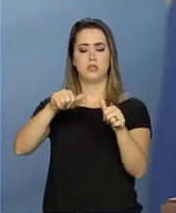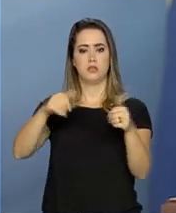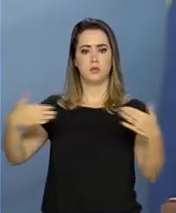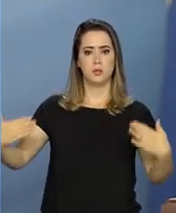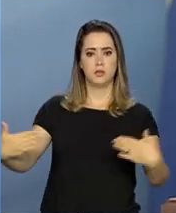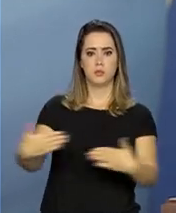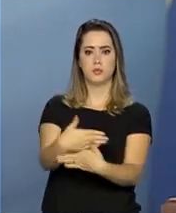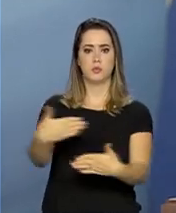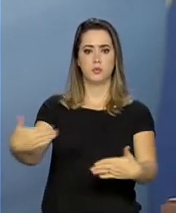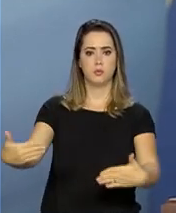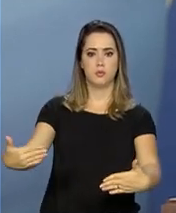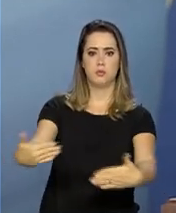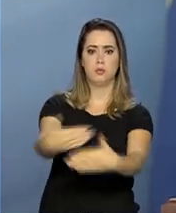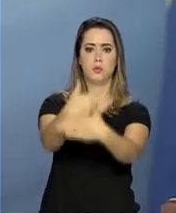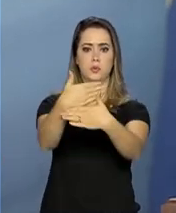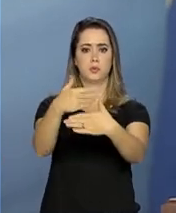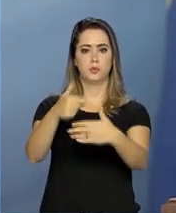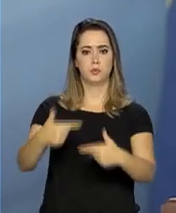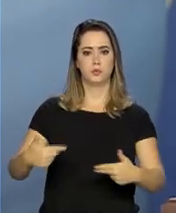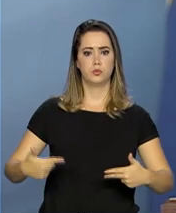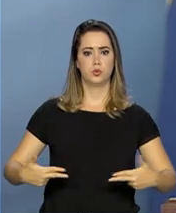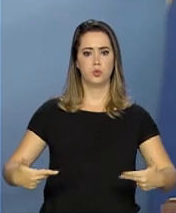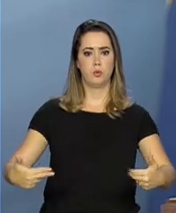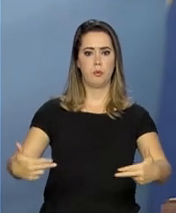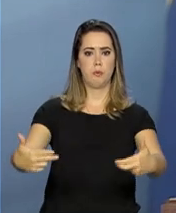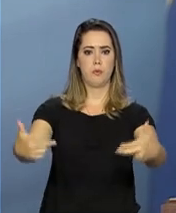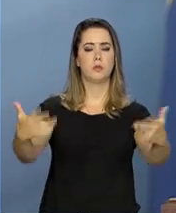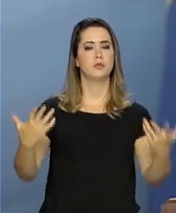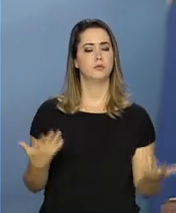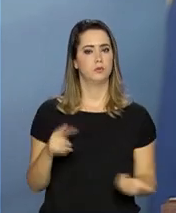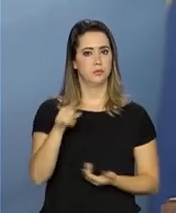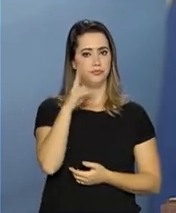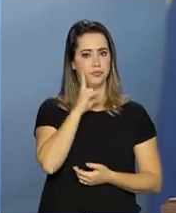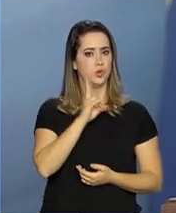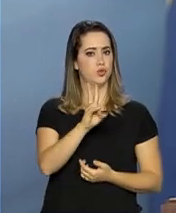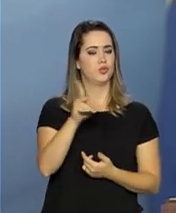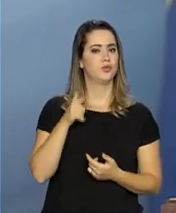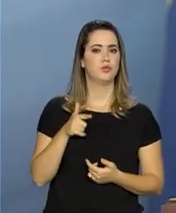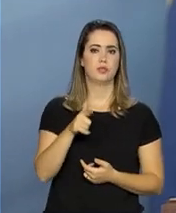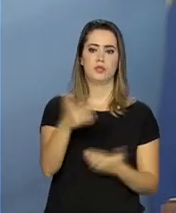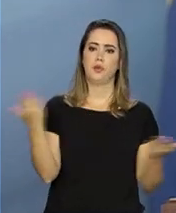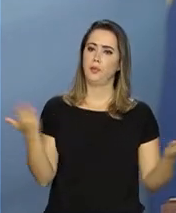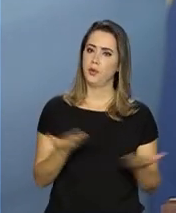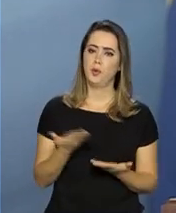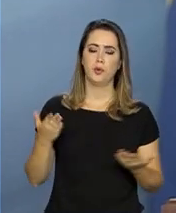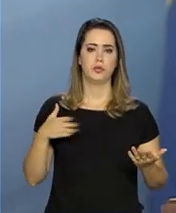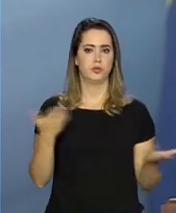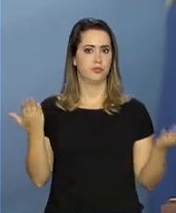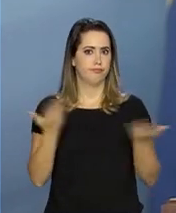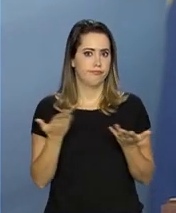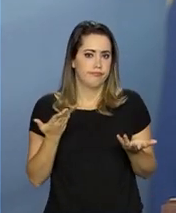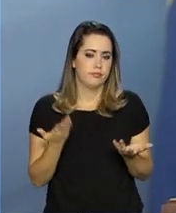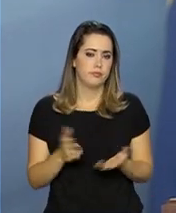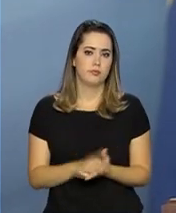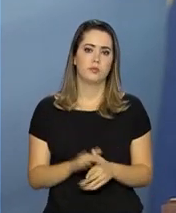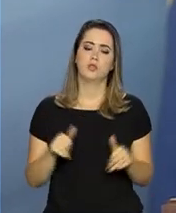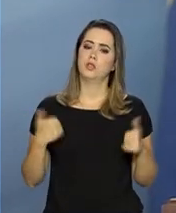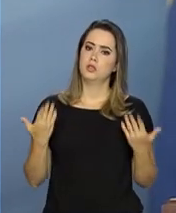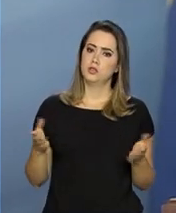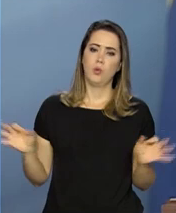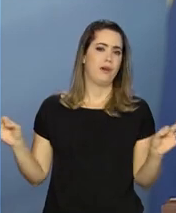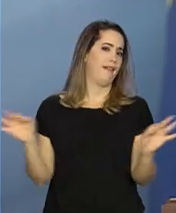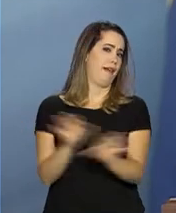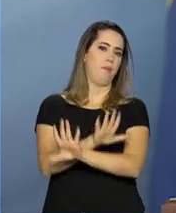trincheiras. É o que mais se alardeia, o que mais se divulga no presente momento. Por isto,